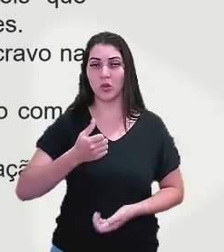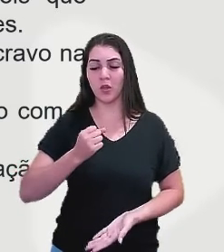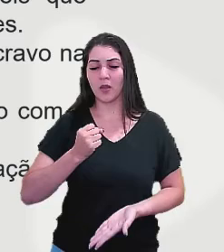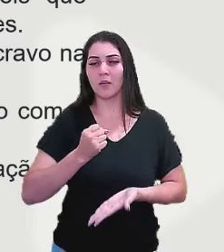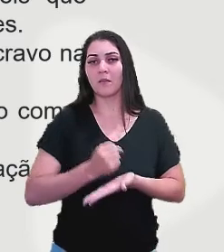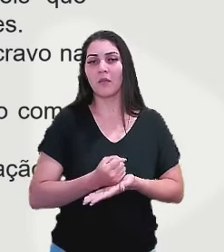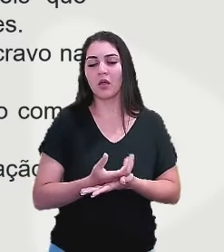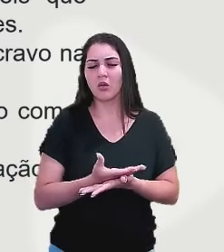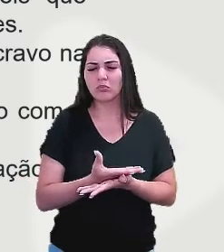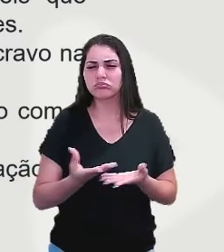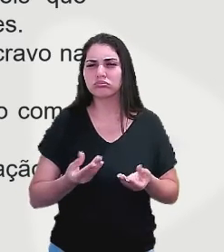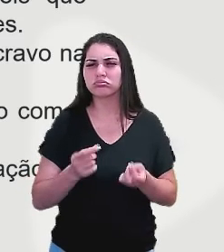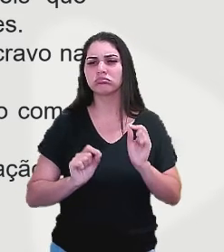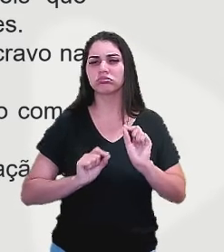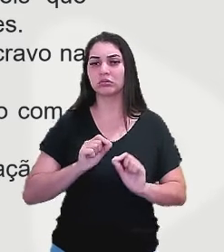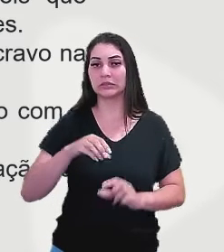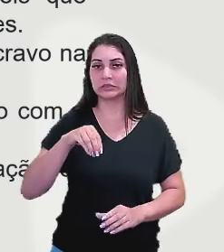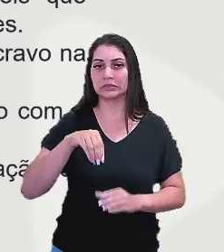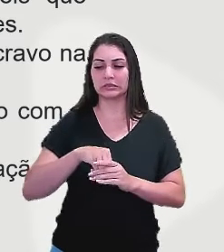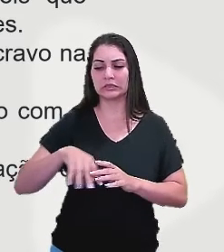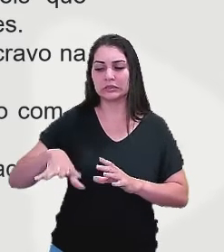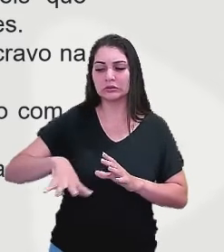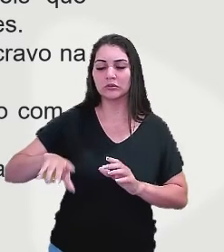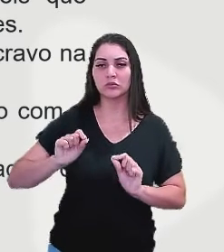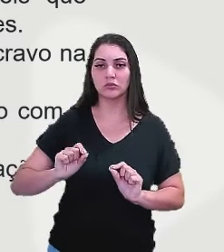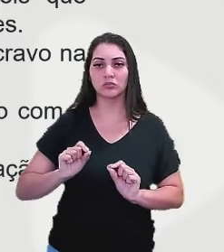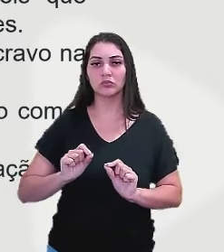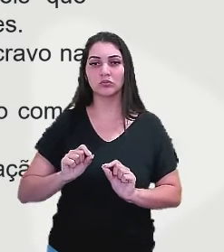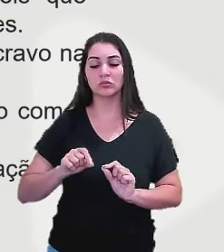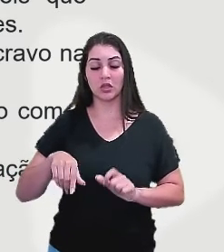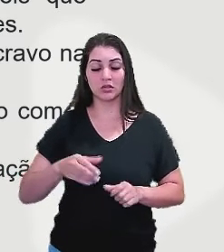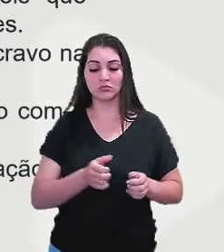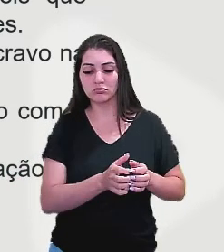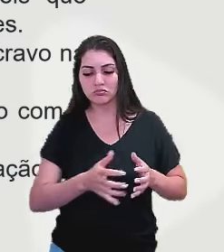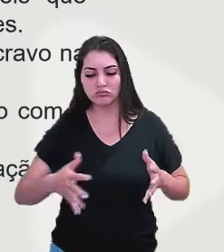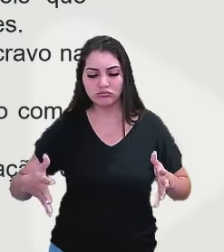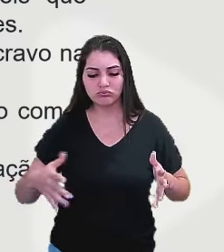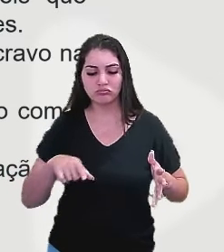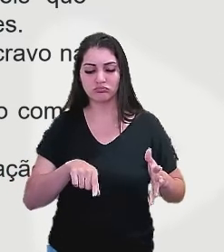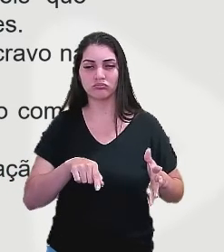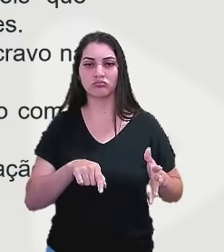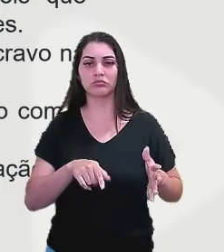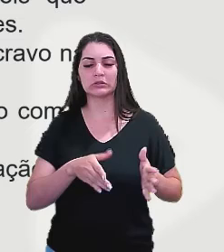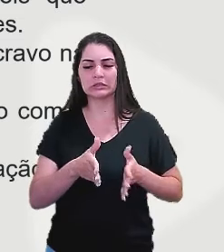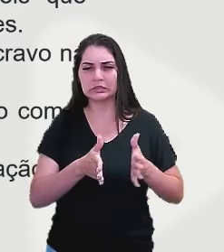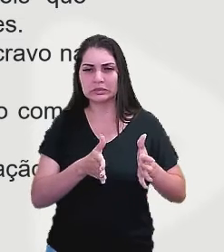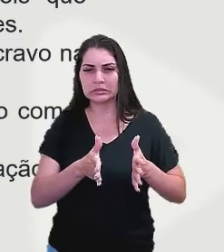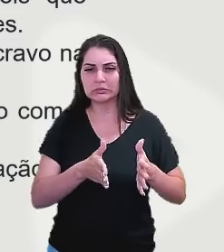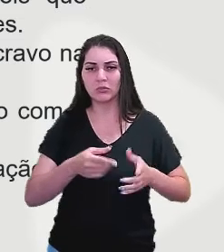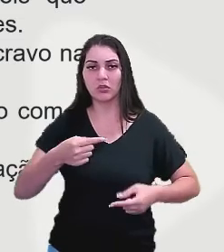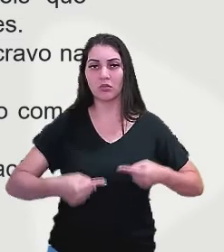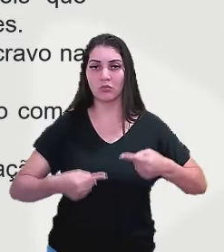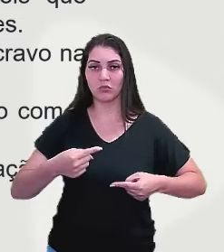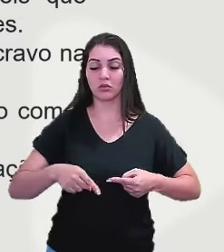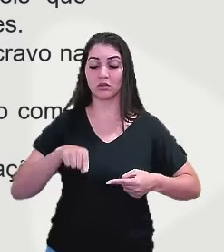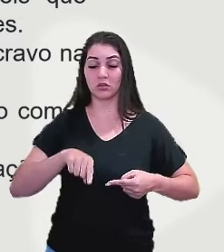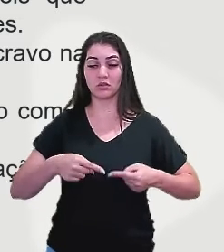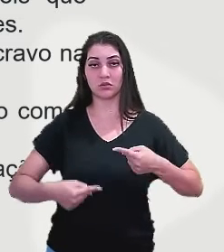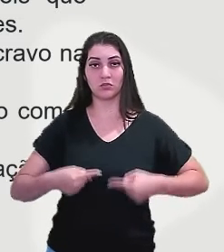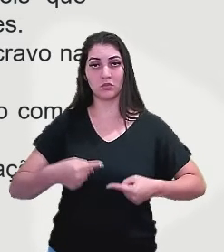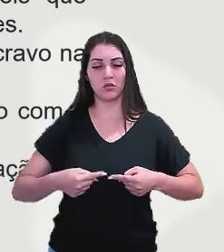muito dentro desse período aí, no meio da política, essa